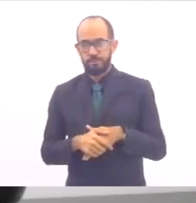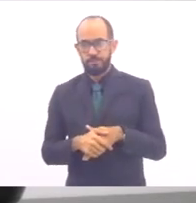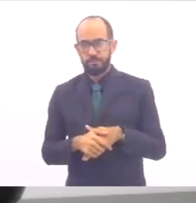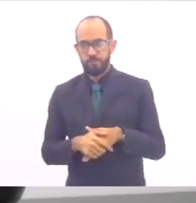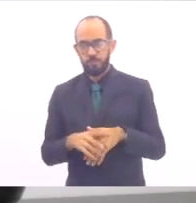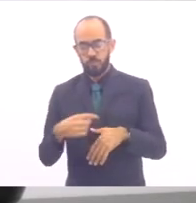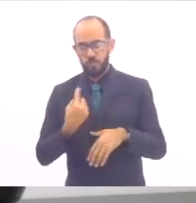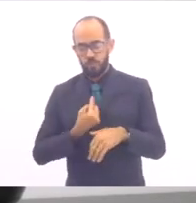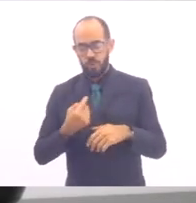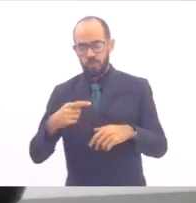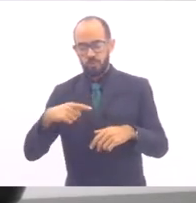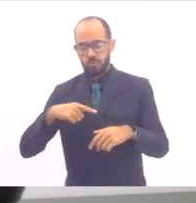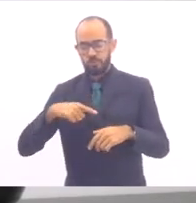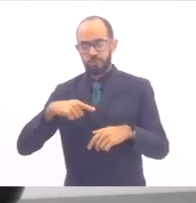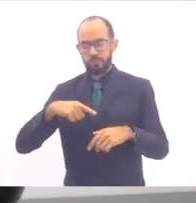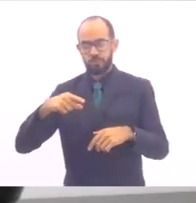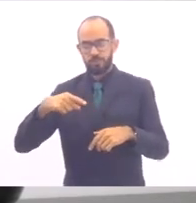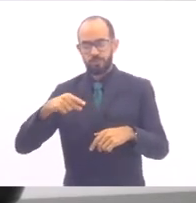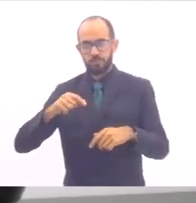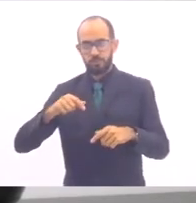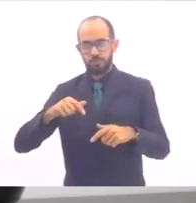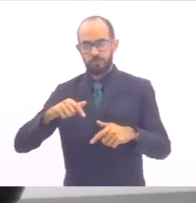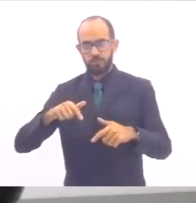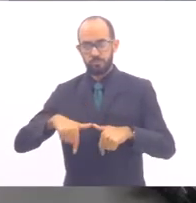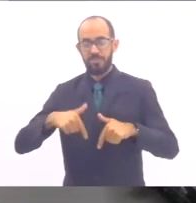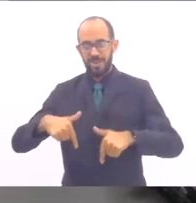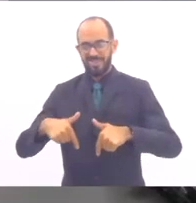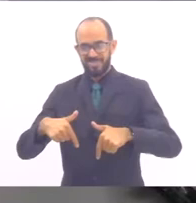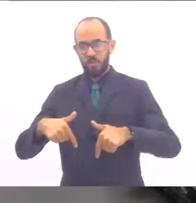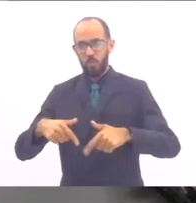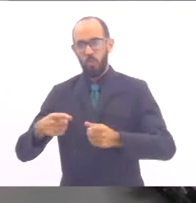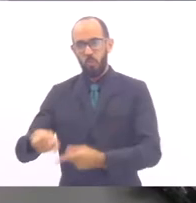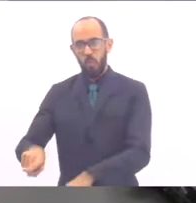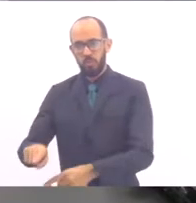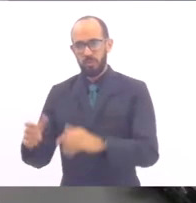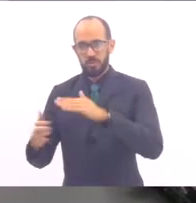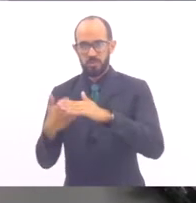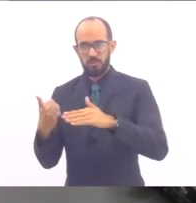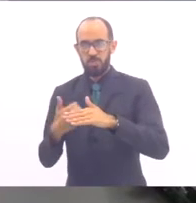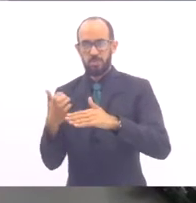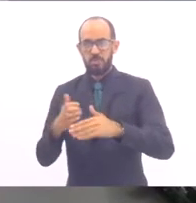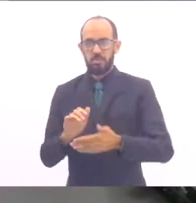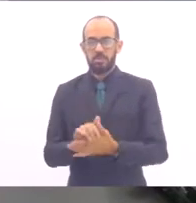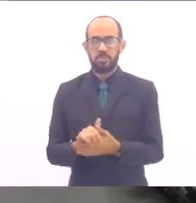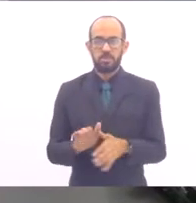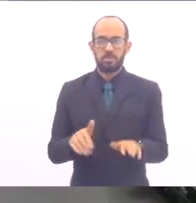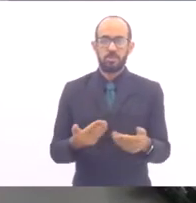tenhamos um procedimento sancionatório frente aos grandes geradores. Então, eu queria deixar